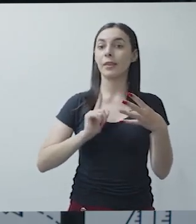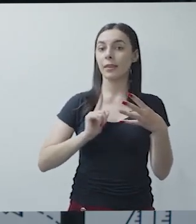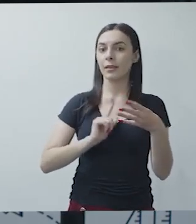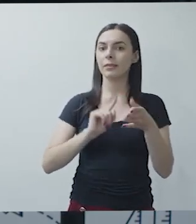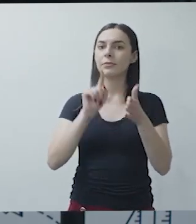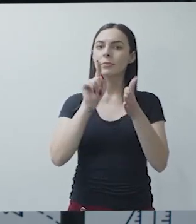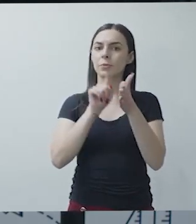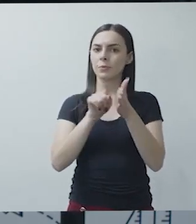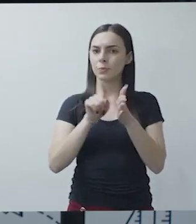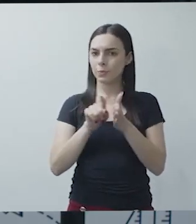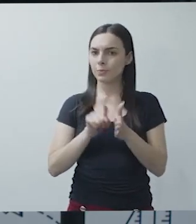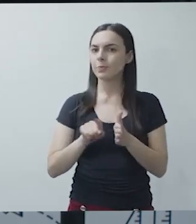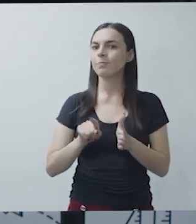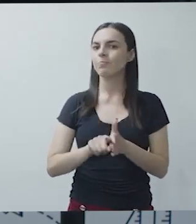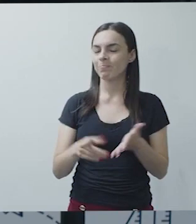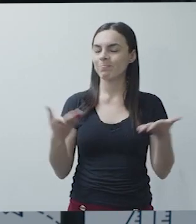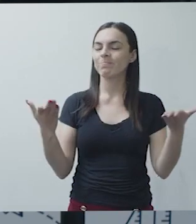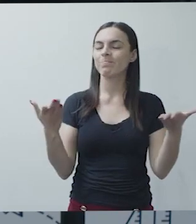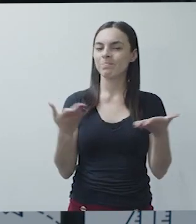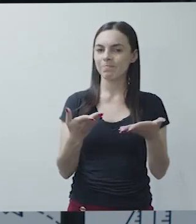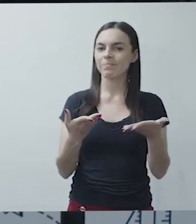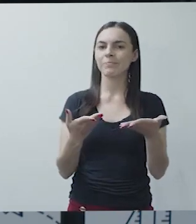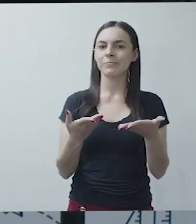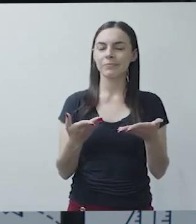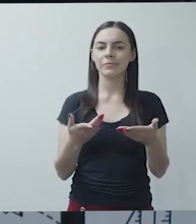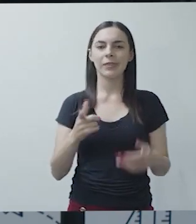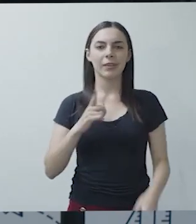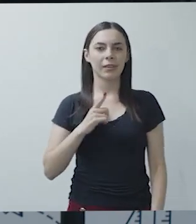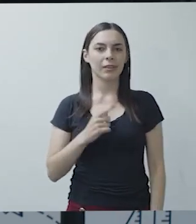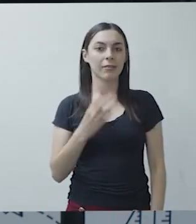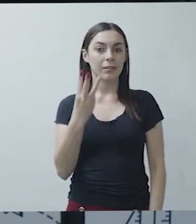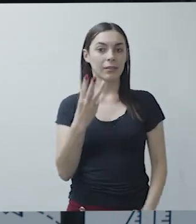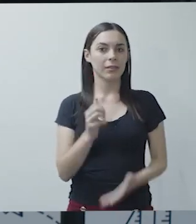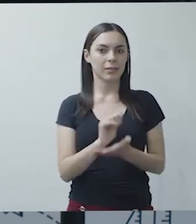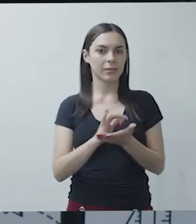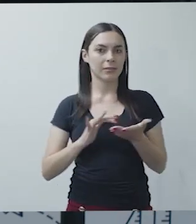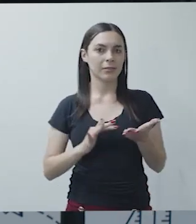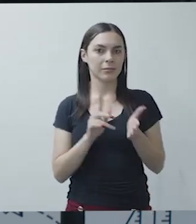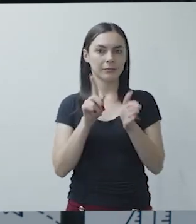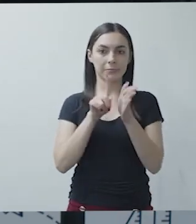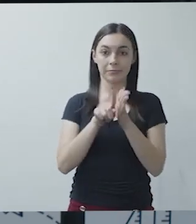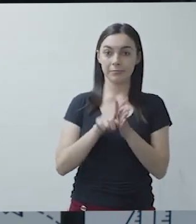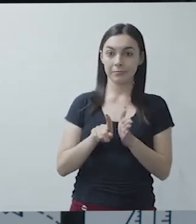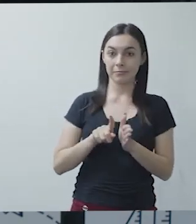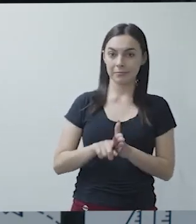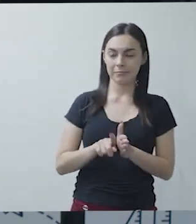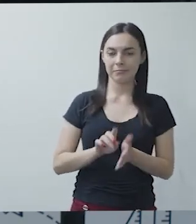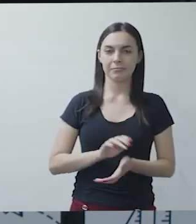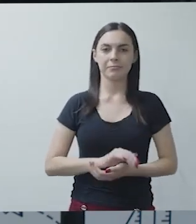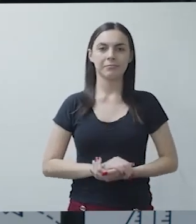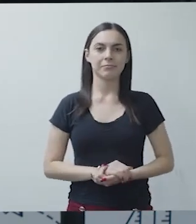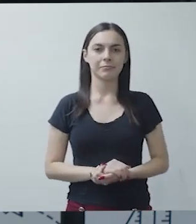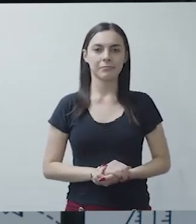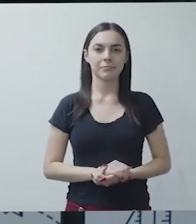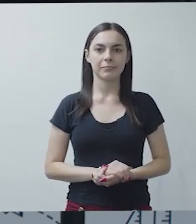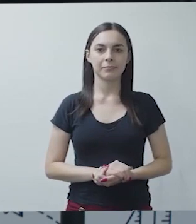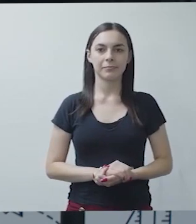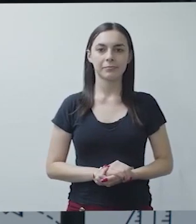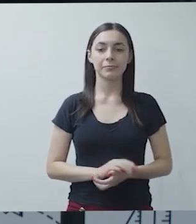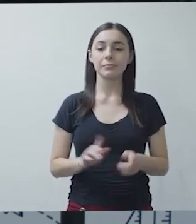também o quiz, né? Tivemos três atividades no quiz. E